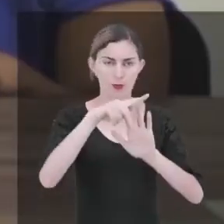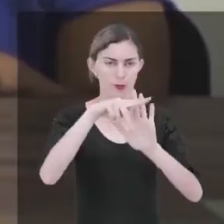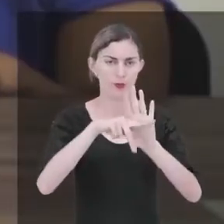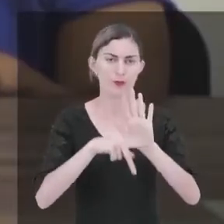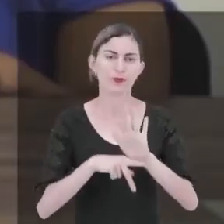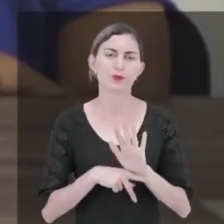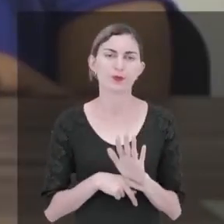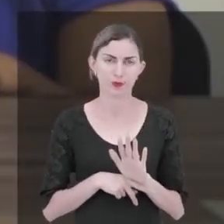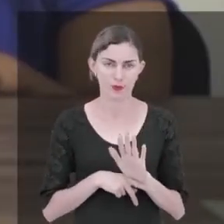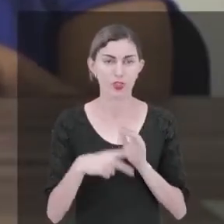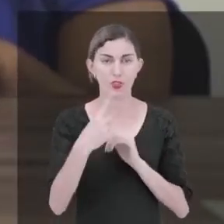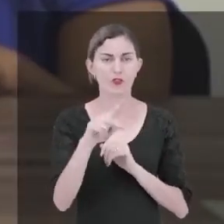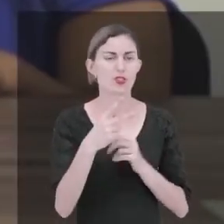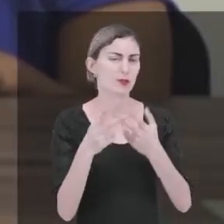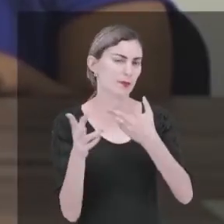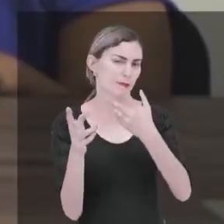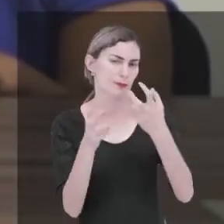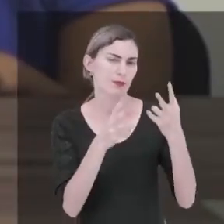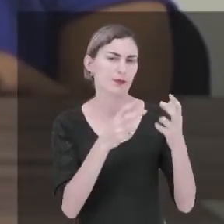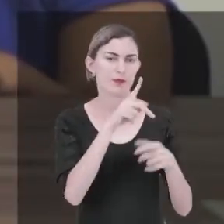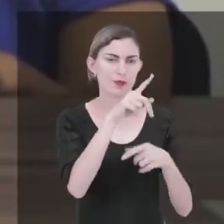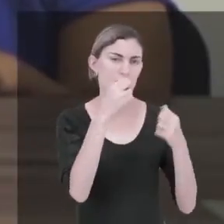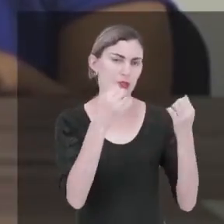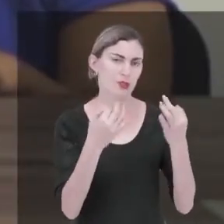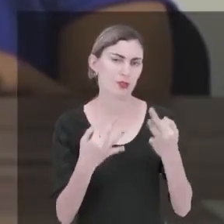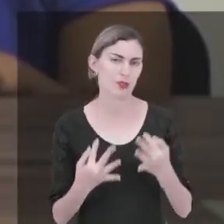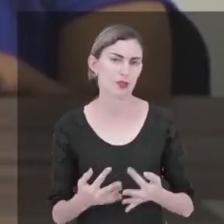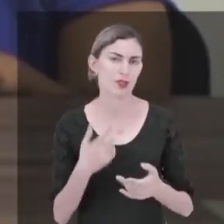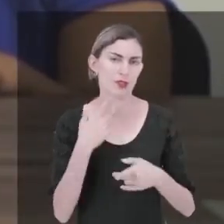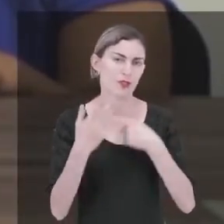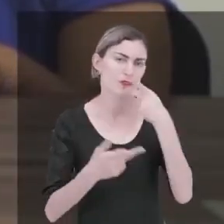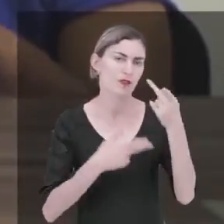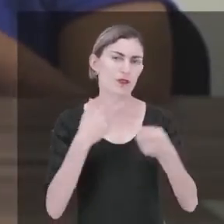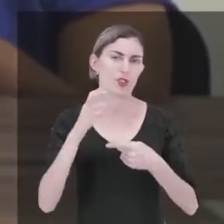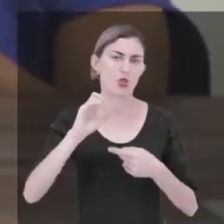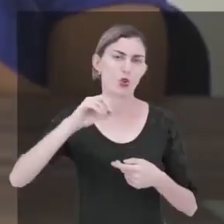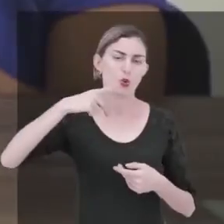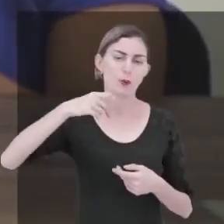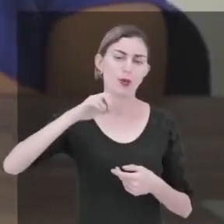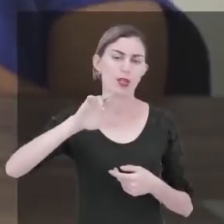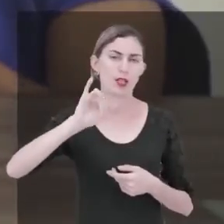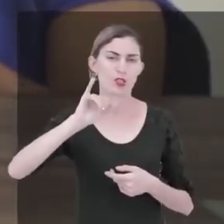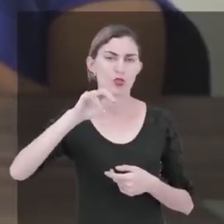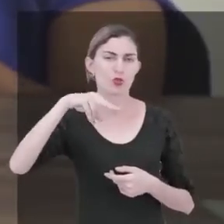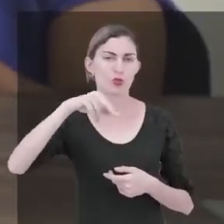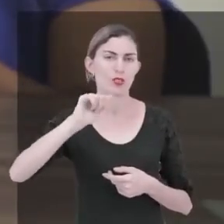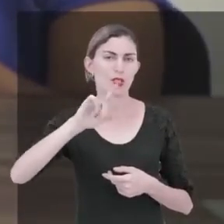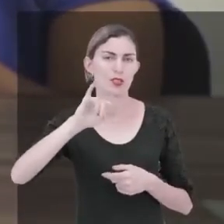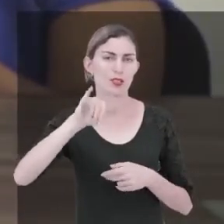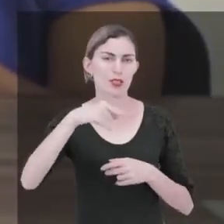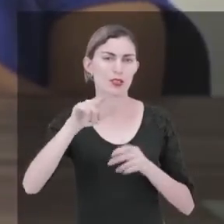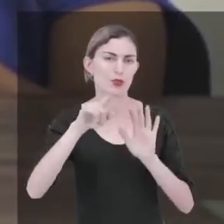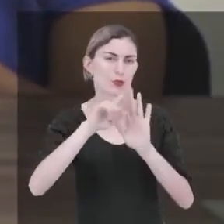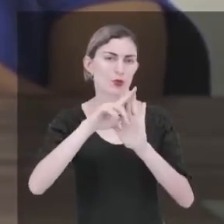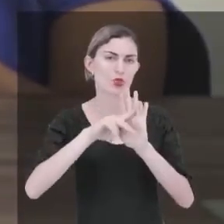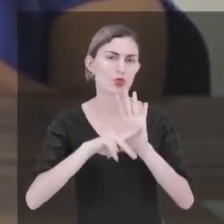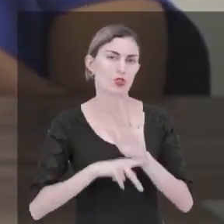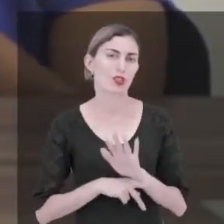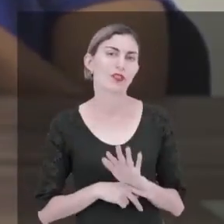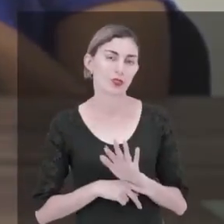do planejamento, vocês percebem na fala dela que ela fala da operacionalização do